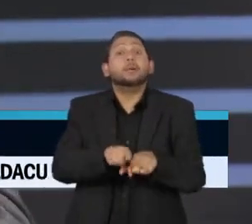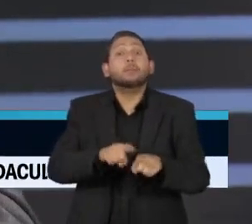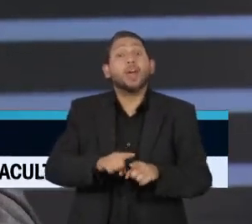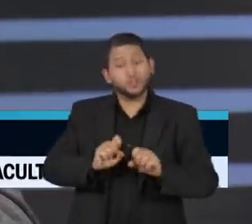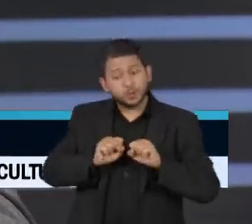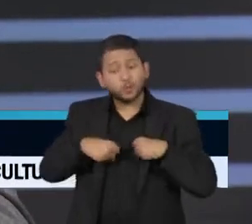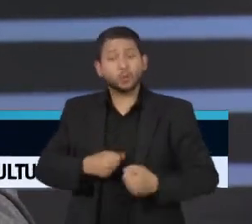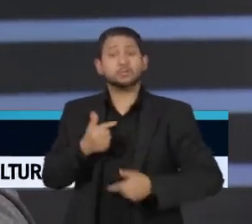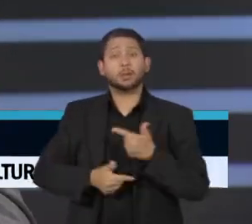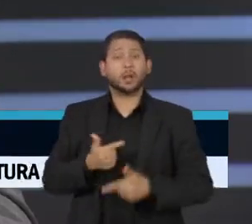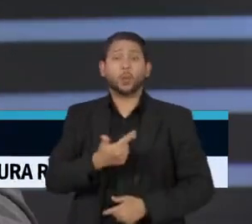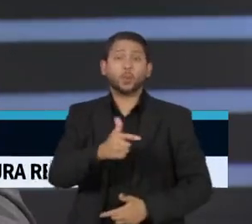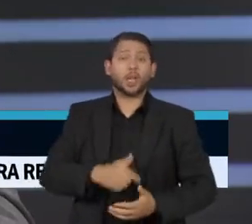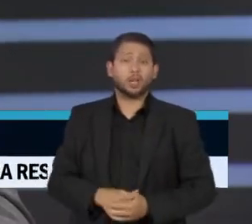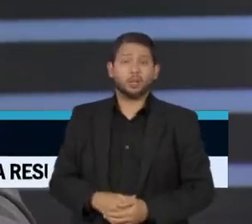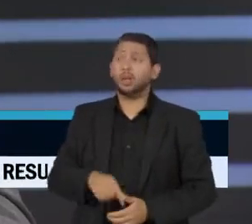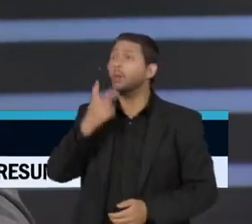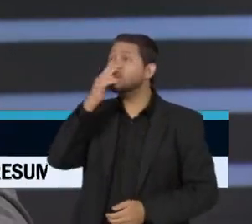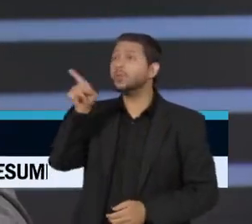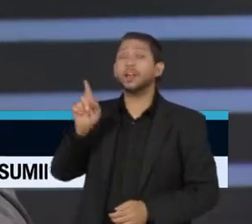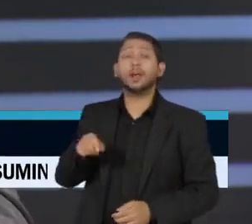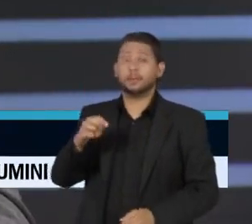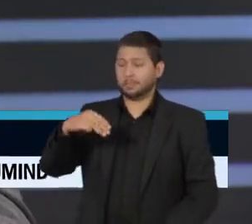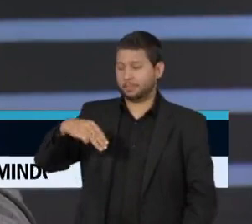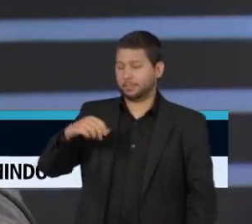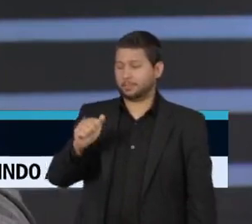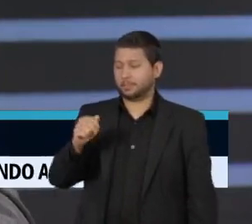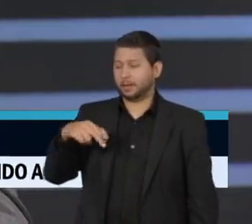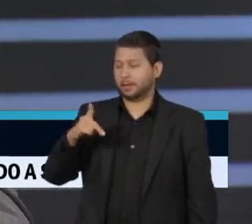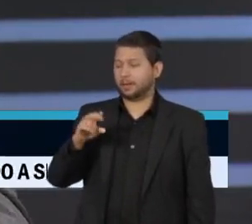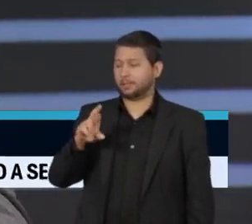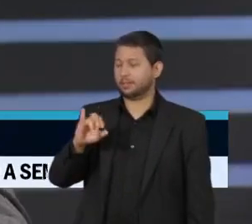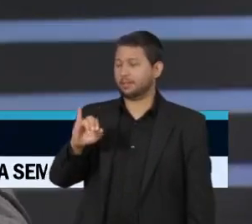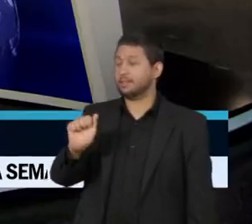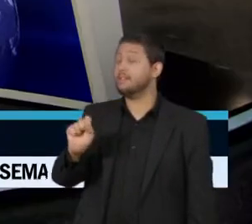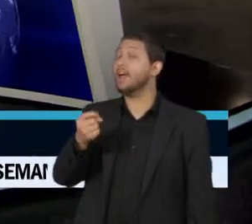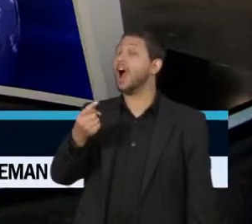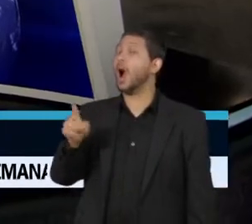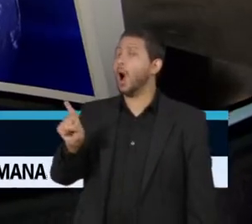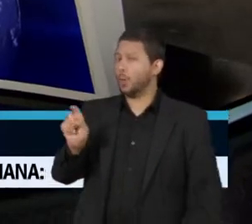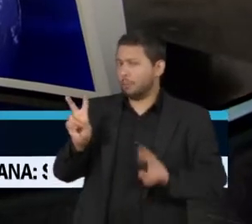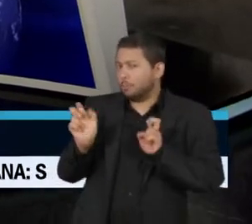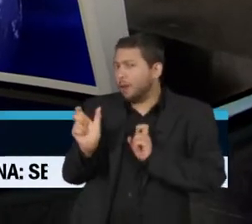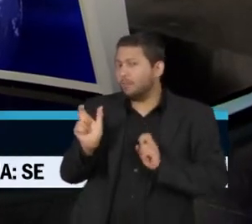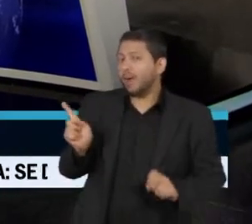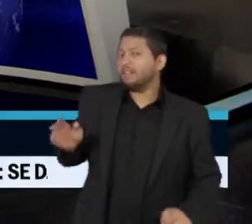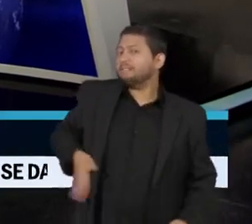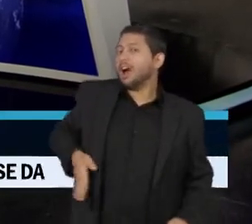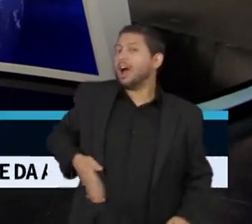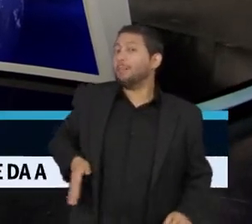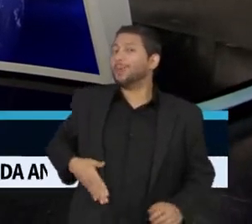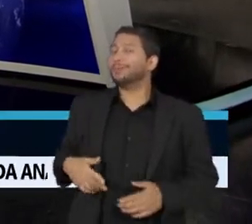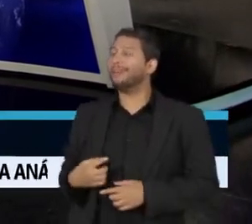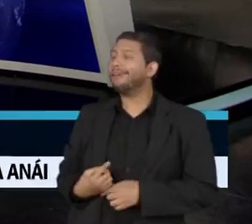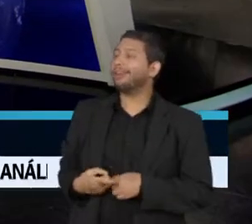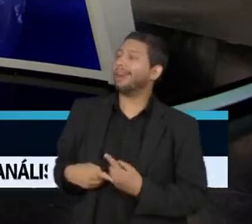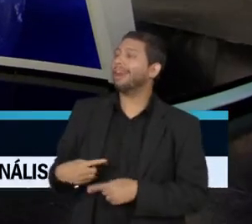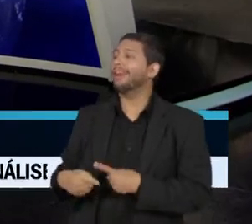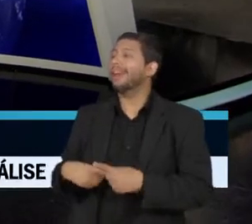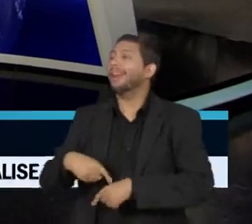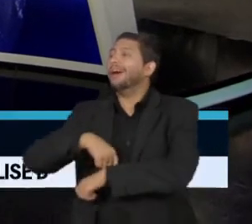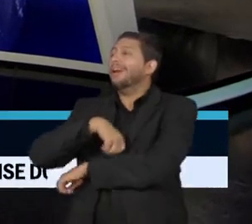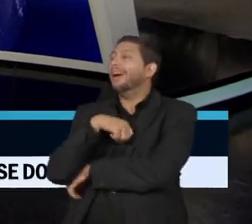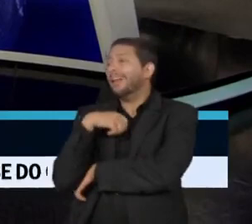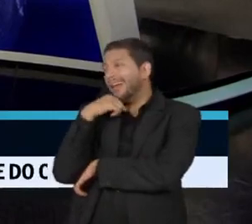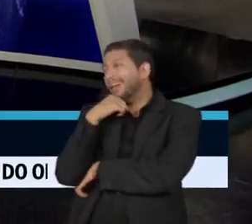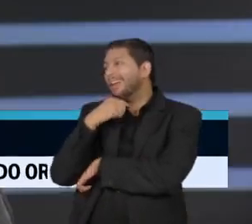ao trabalho Eu chamo ele de Mandrião porque são sujeito educada Eu não falo vagabundo eu falo Mandrião ele é um Adriano isso é pouco feito ao